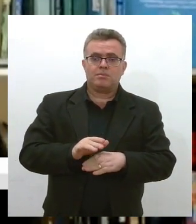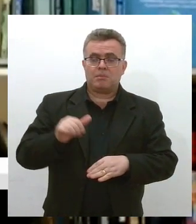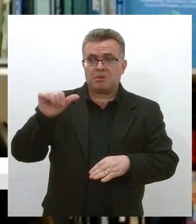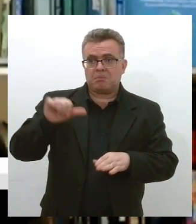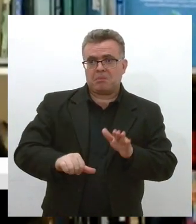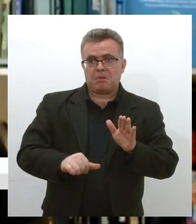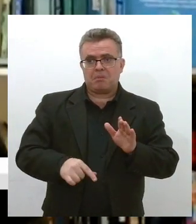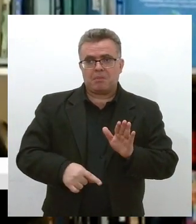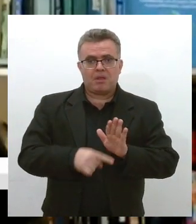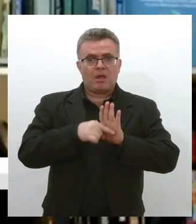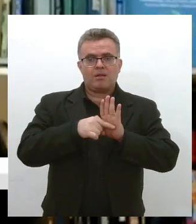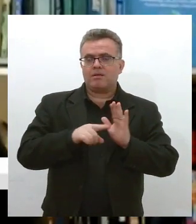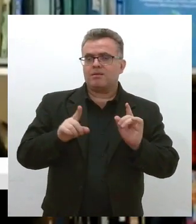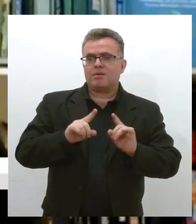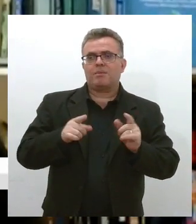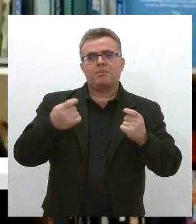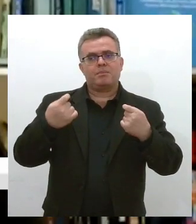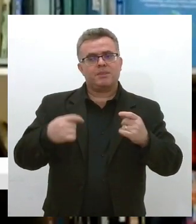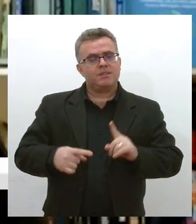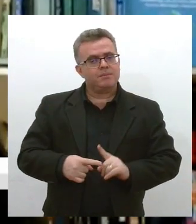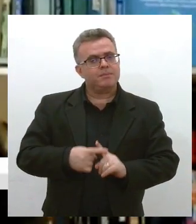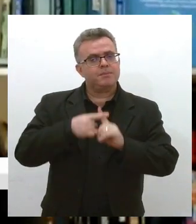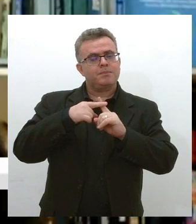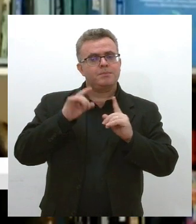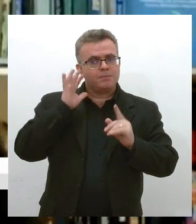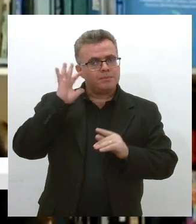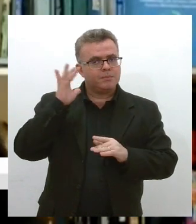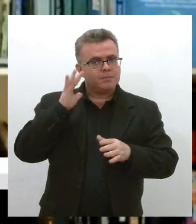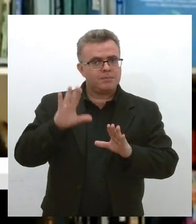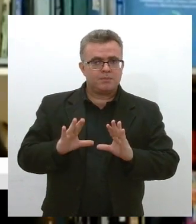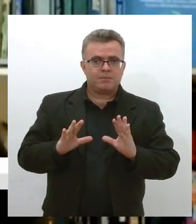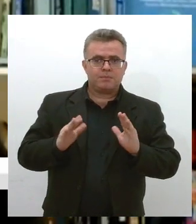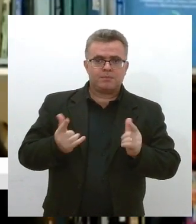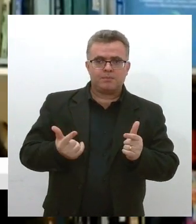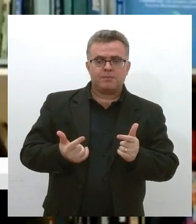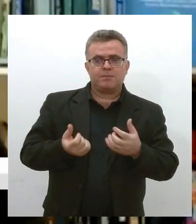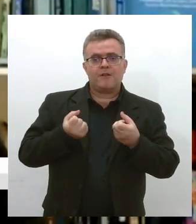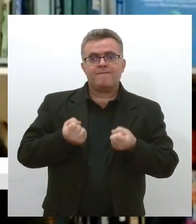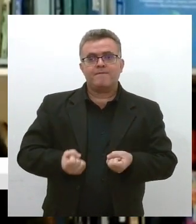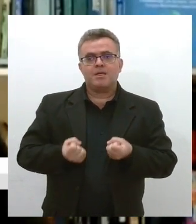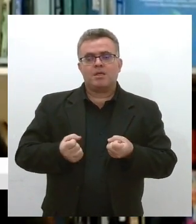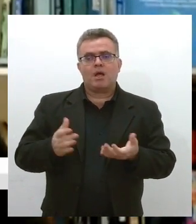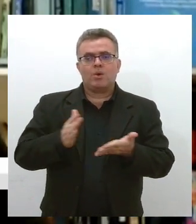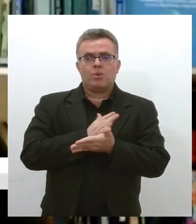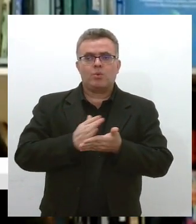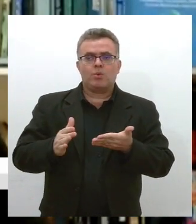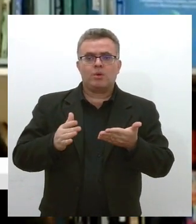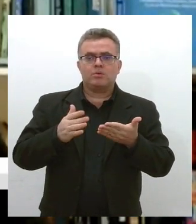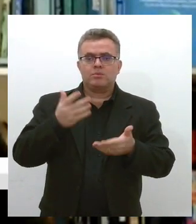tem, claro que tem verbetes que são meio pesados, assim, tem